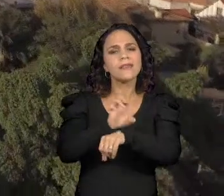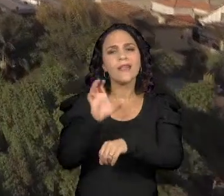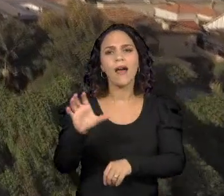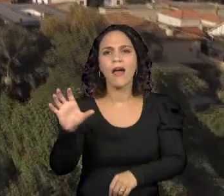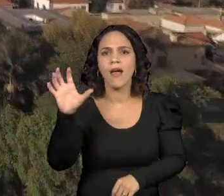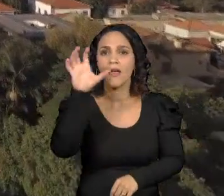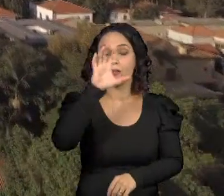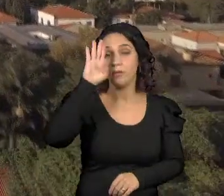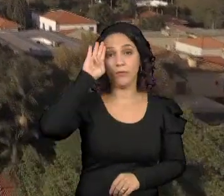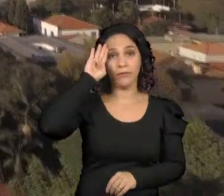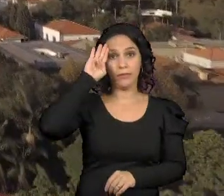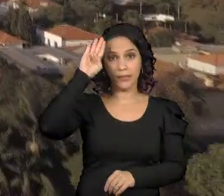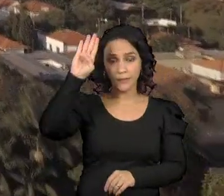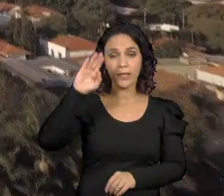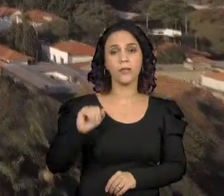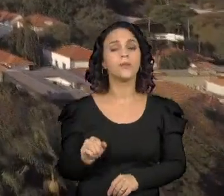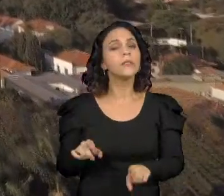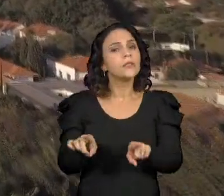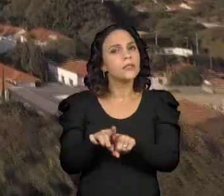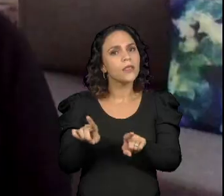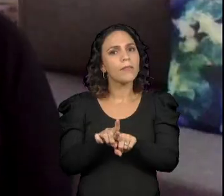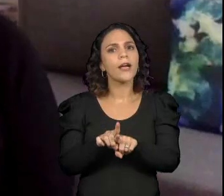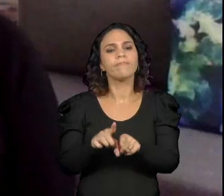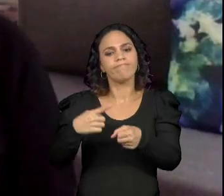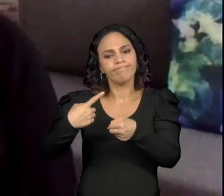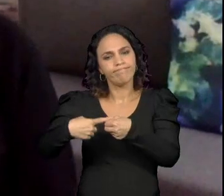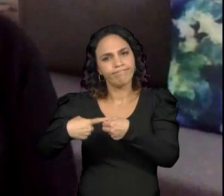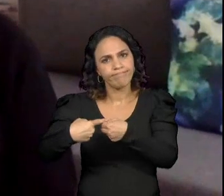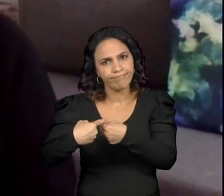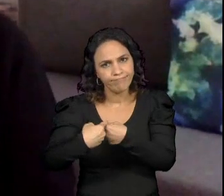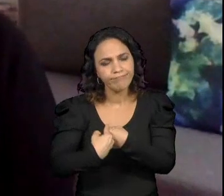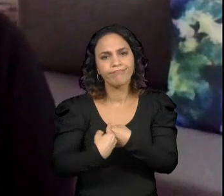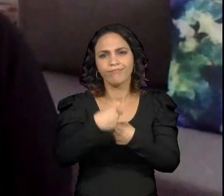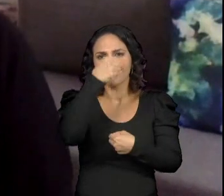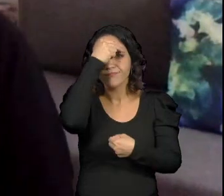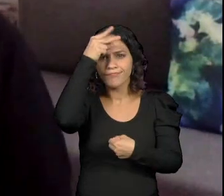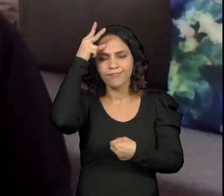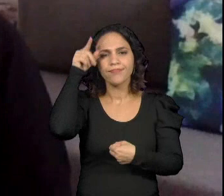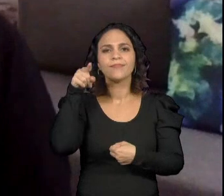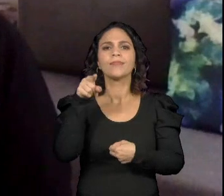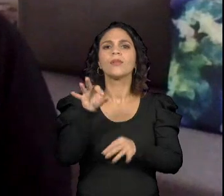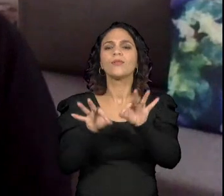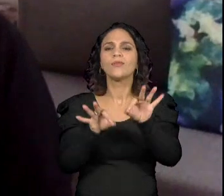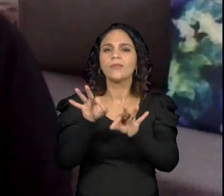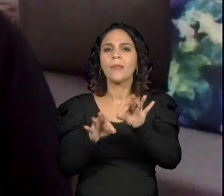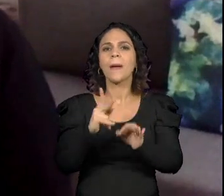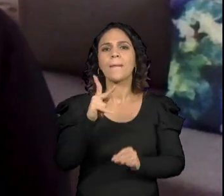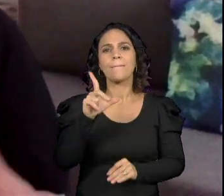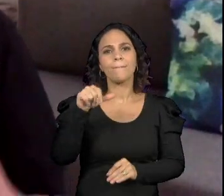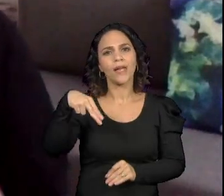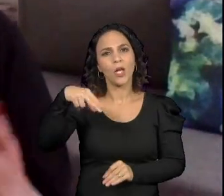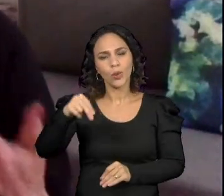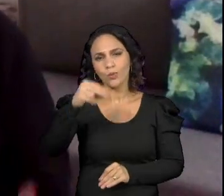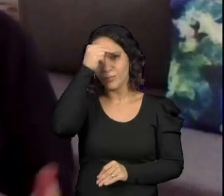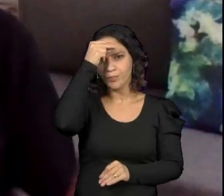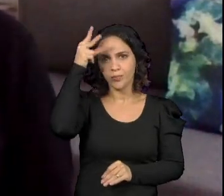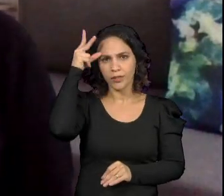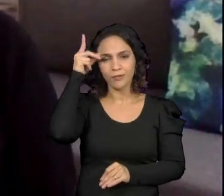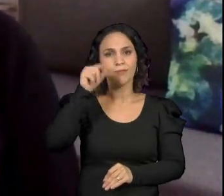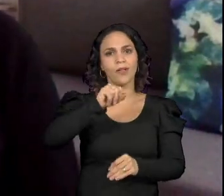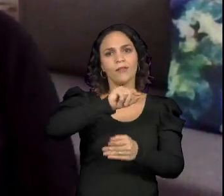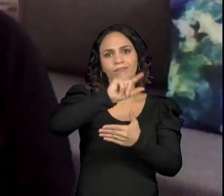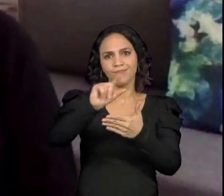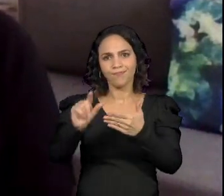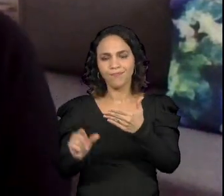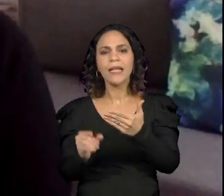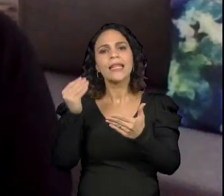os estados, e também os municípios, por meio dos planos municipais da Mata Atlântica, na implementação